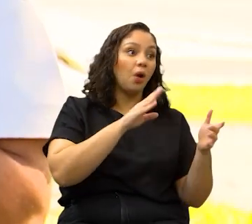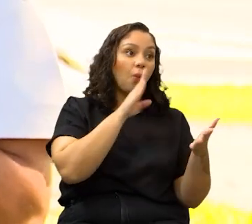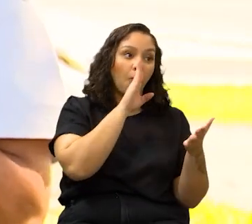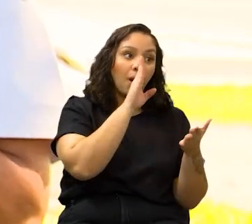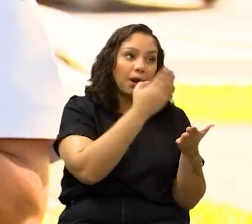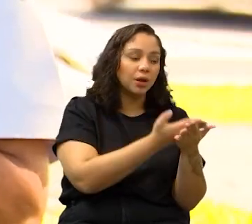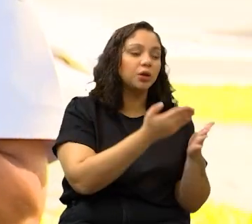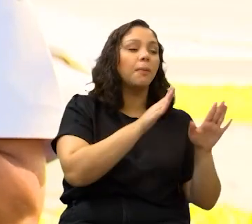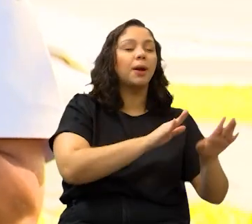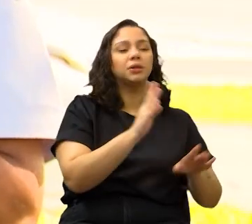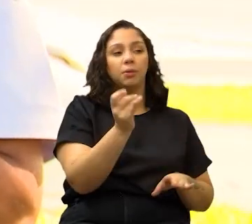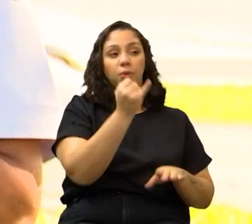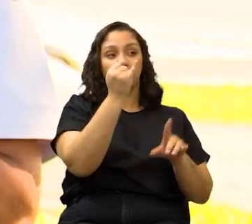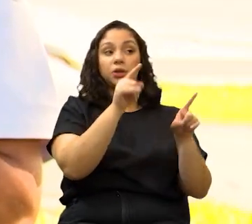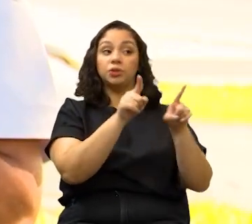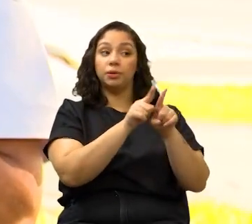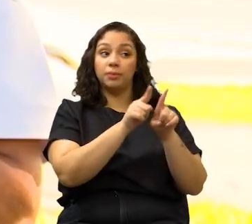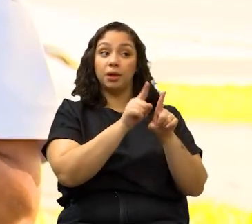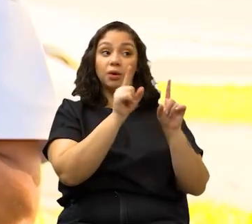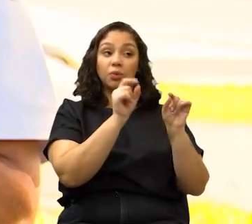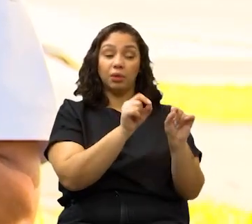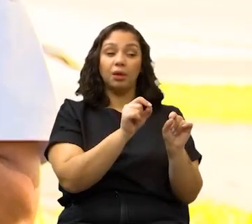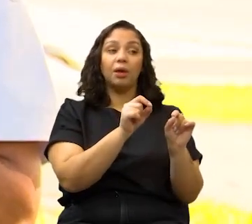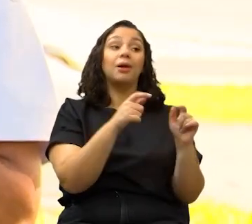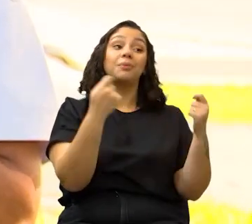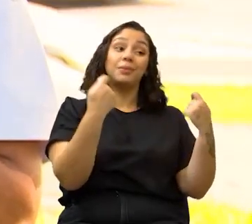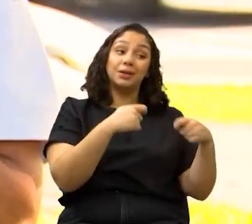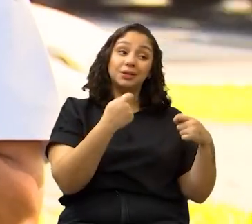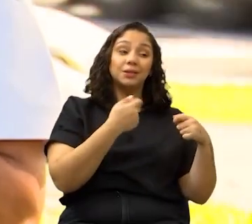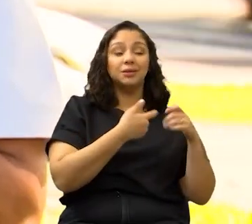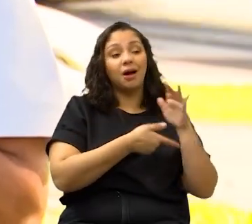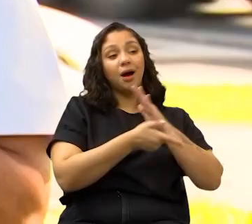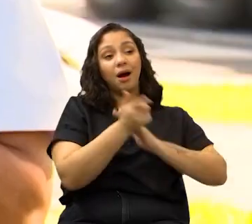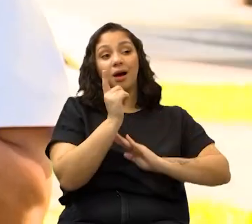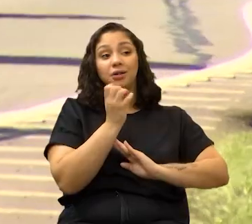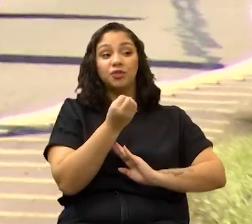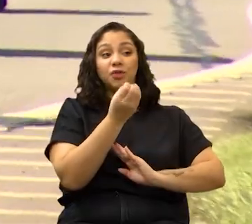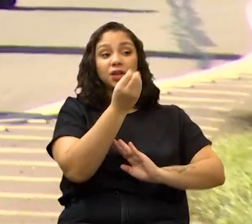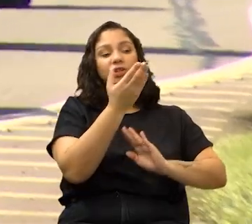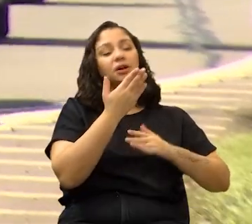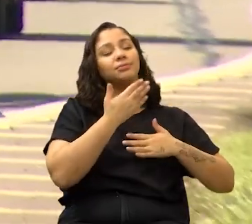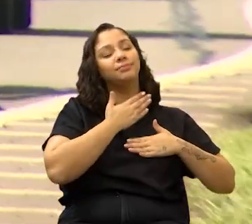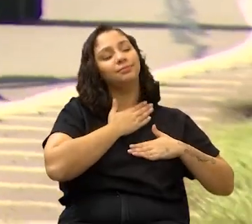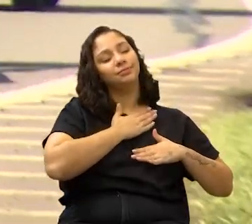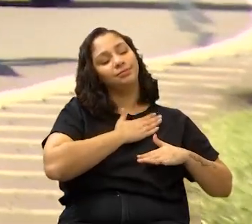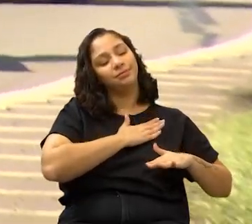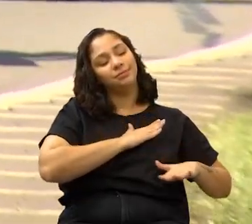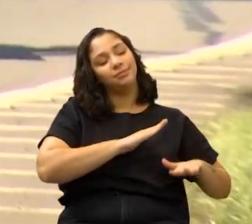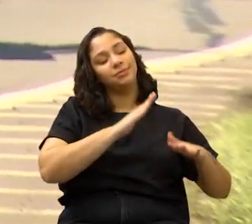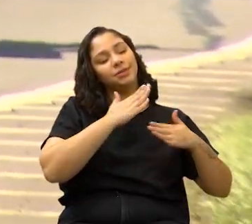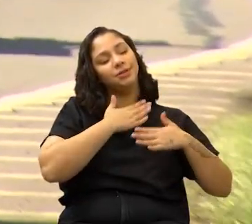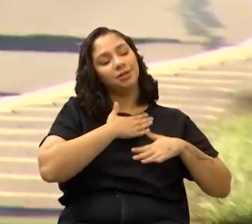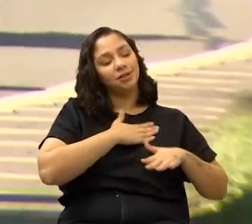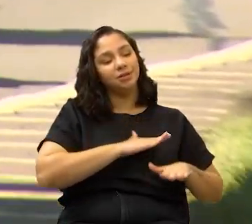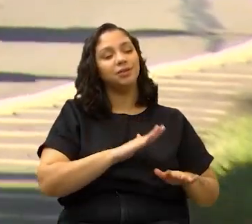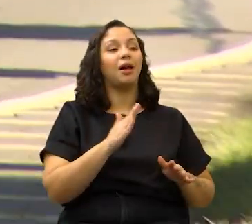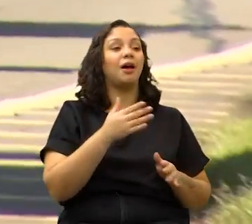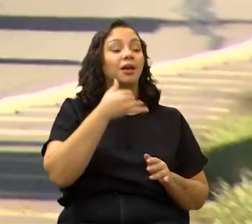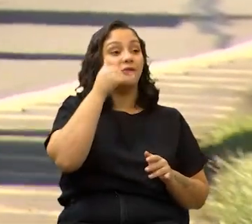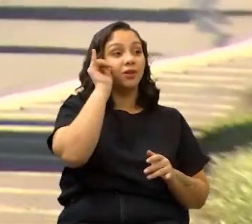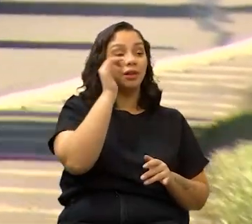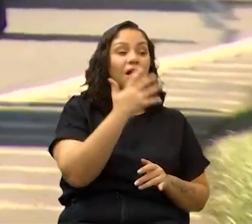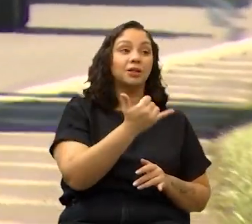sério, mas é importante demais também que haja um descanso antes da viagem, né? Para com certeza. De repente ter